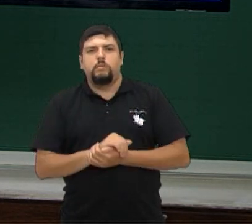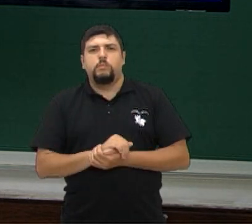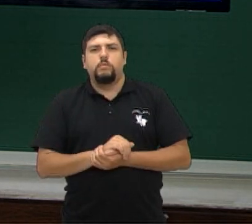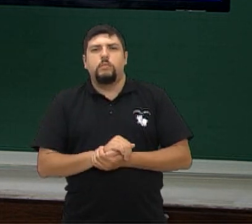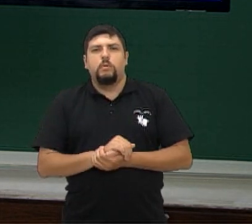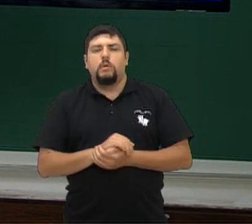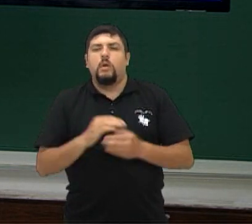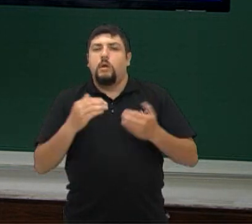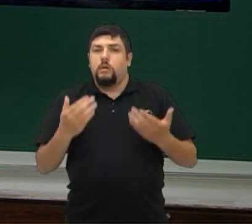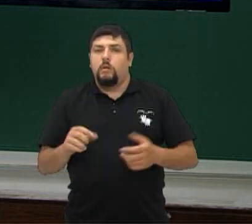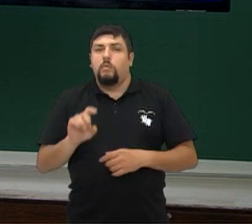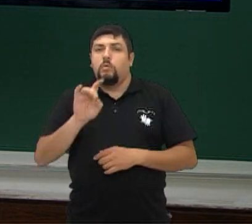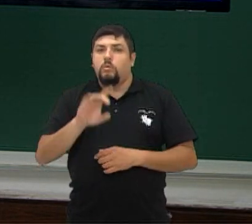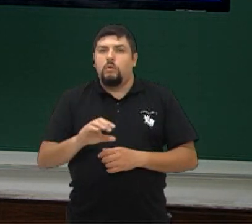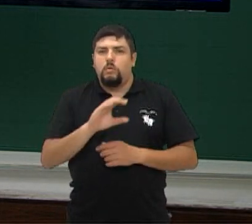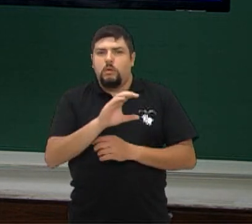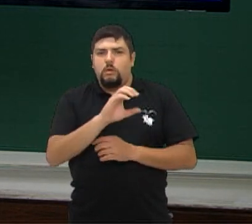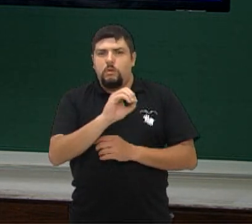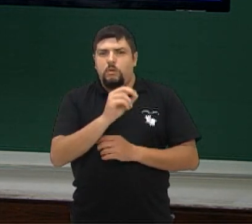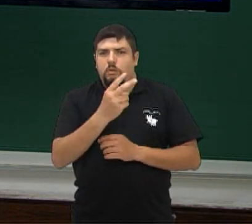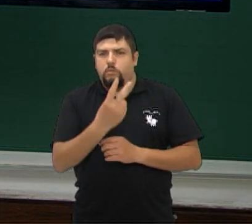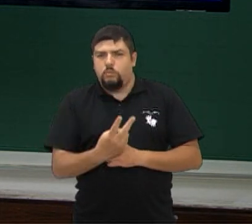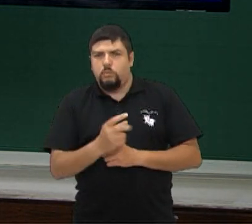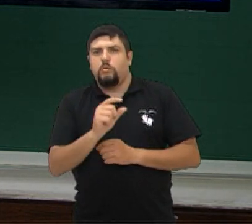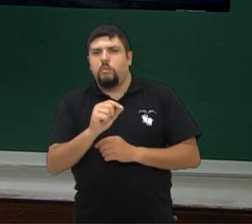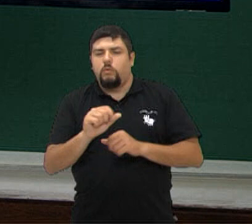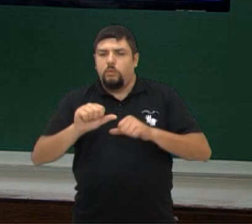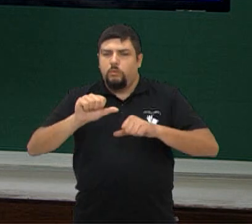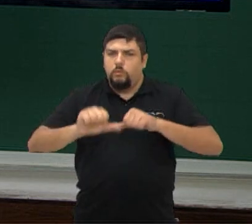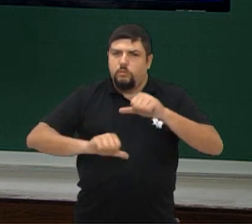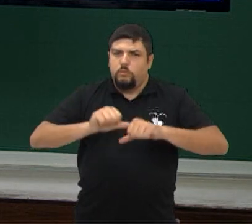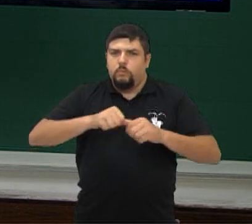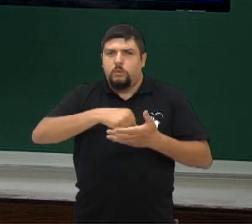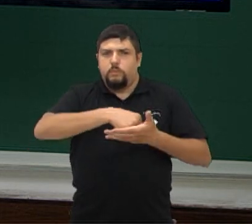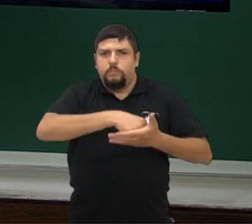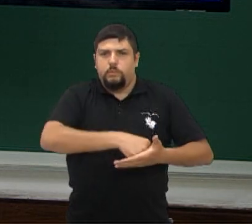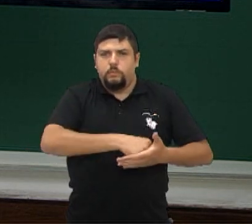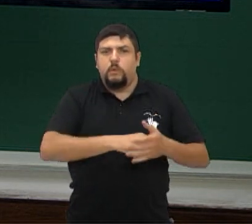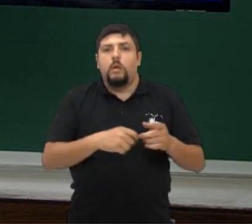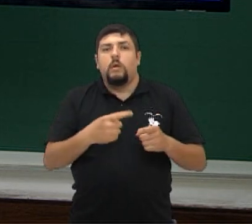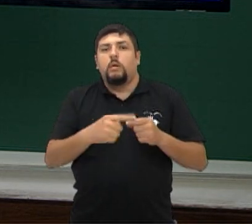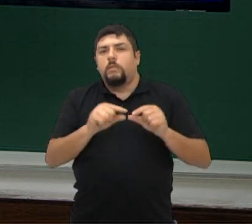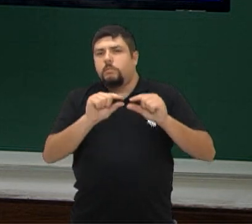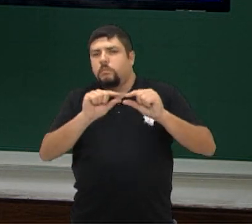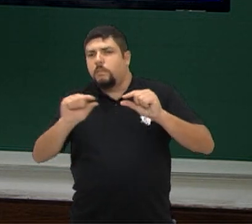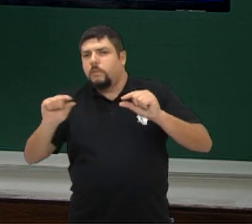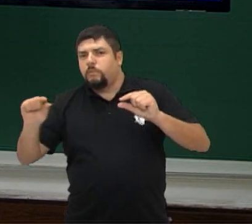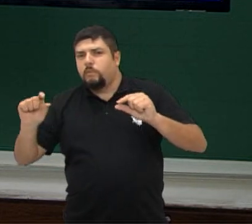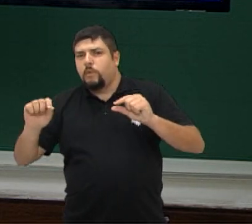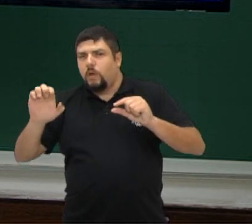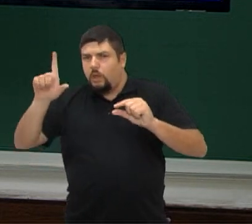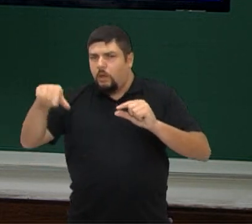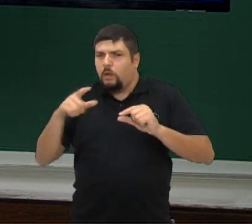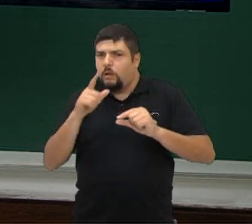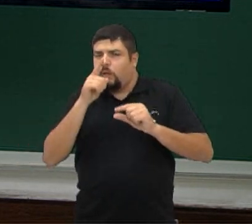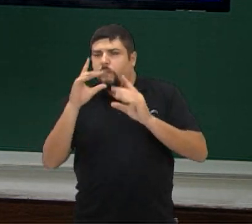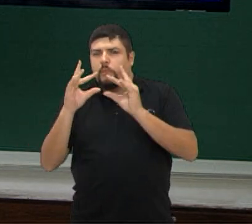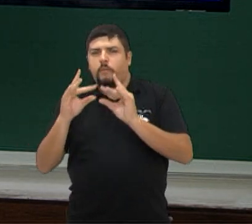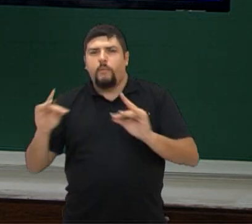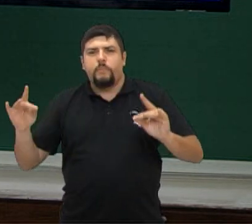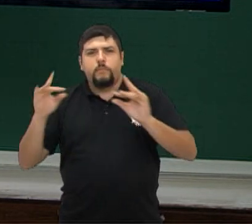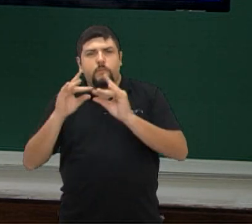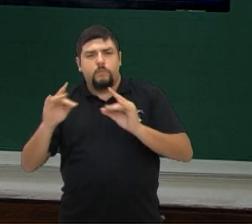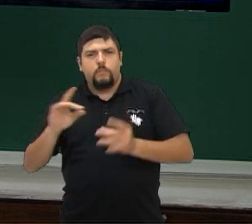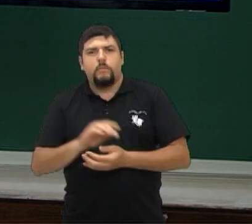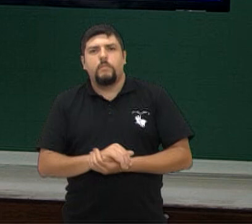caso, só o CO2 vai sofrer alteração de pressão, porque os outros componentes aqui são líquidos e aquosos,